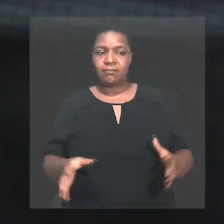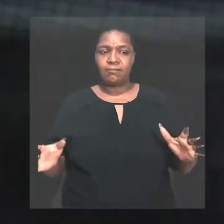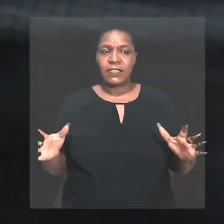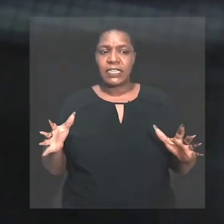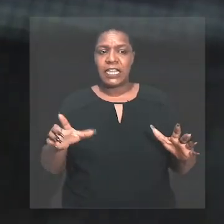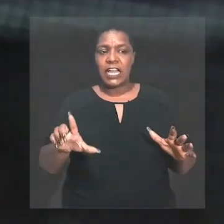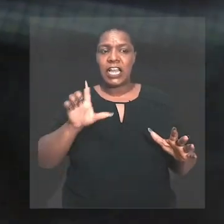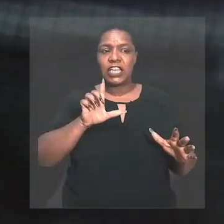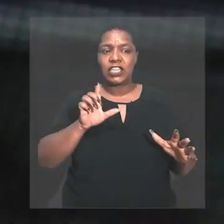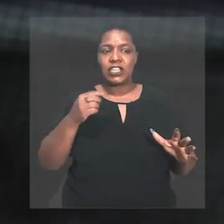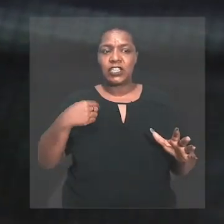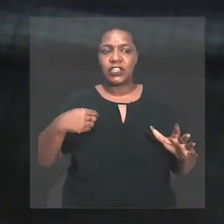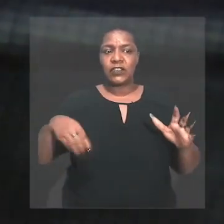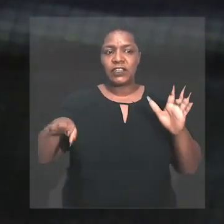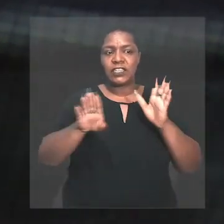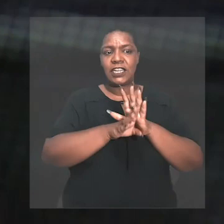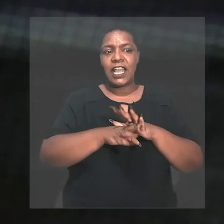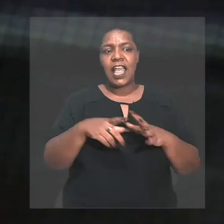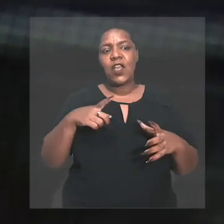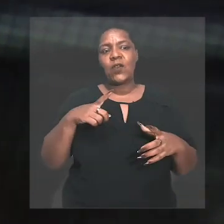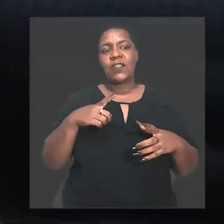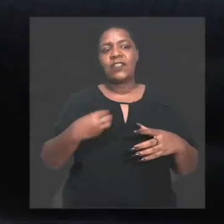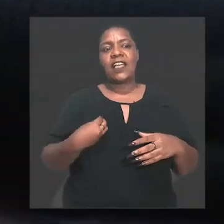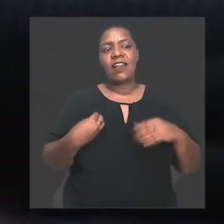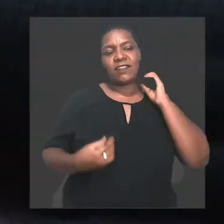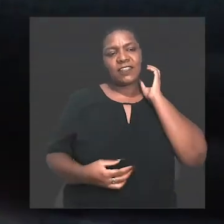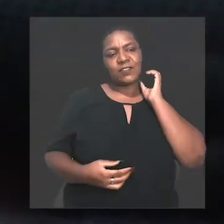Antes de você chegar, eu tava...